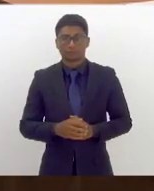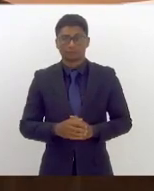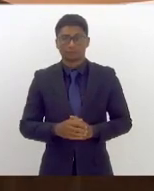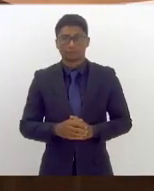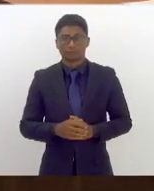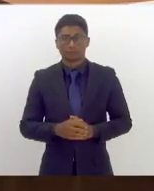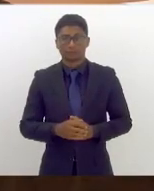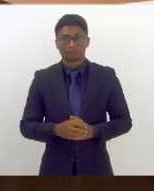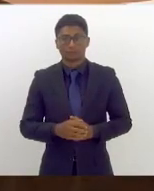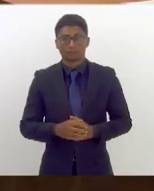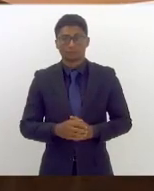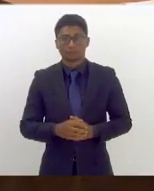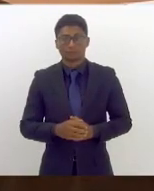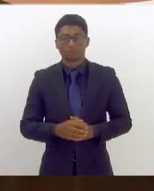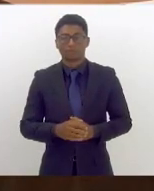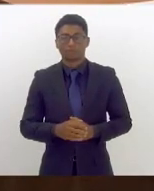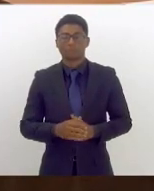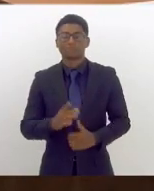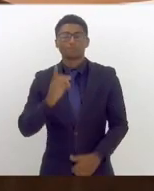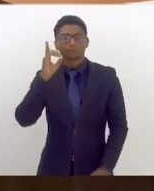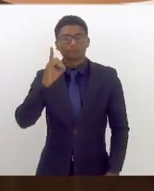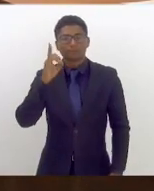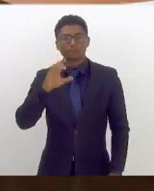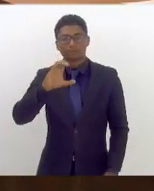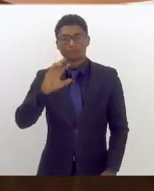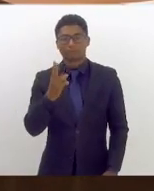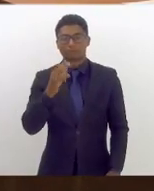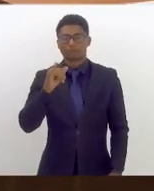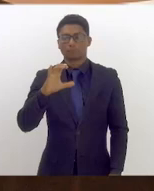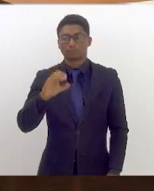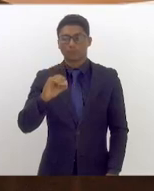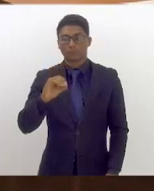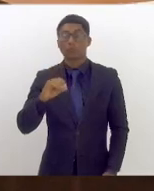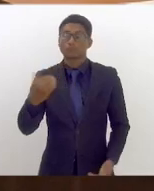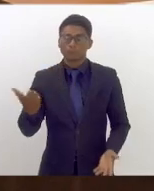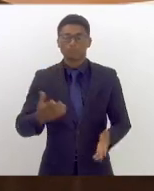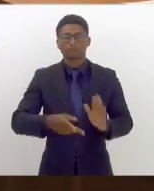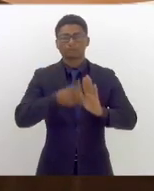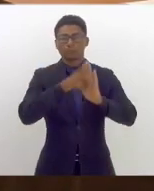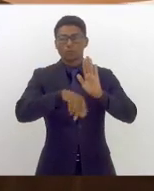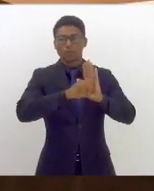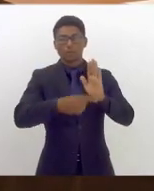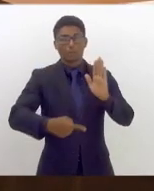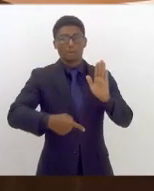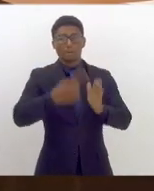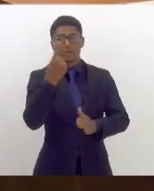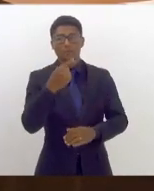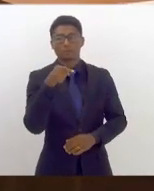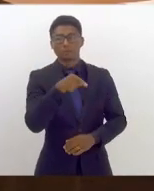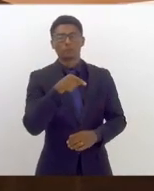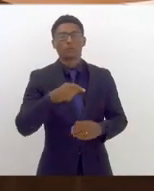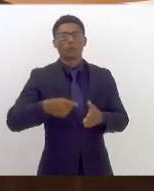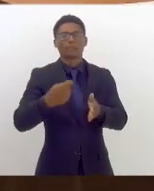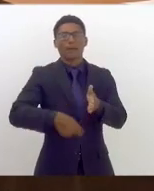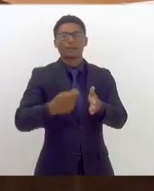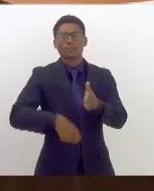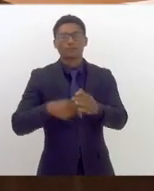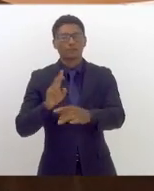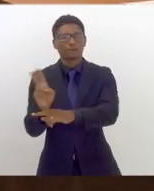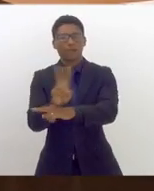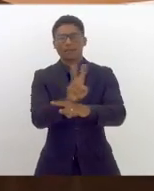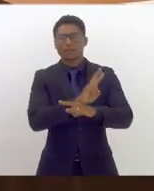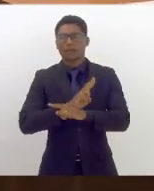volto lá Deputado Chico Machado primeiro projeto sobre taxa de fiscalização